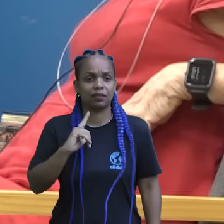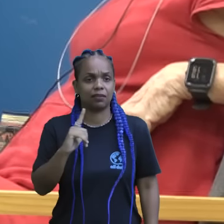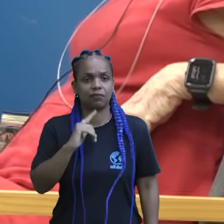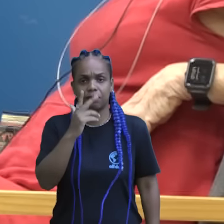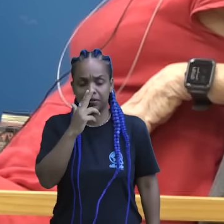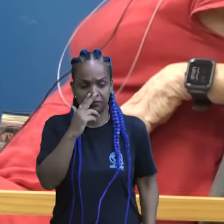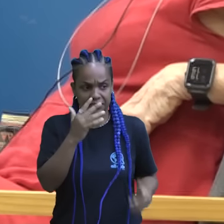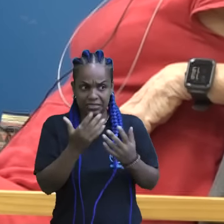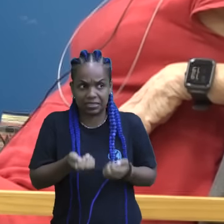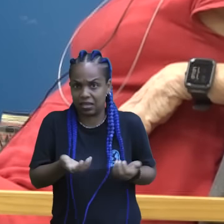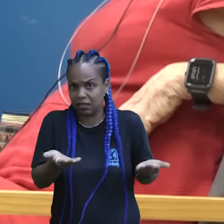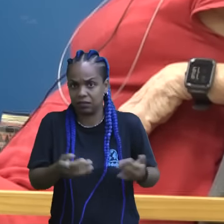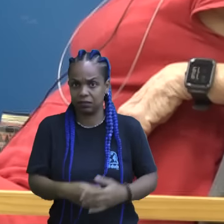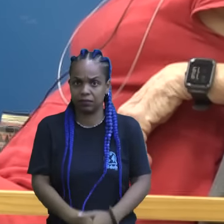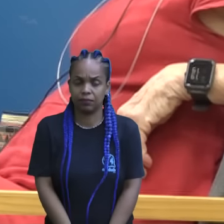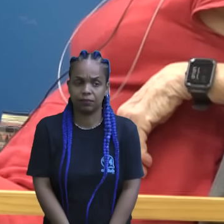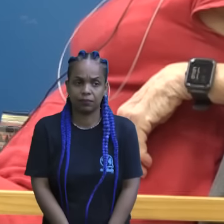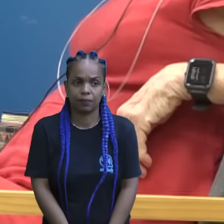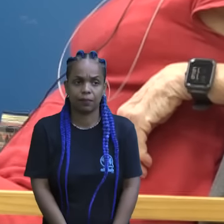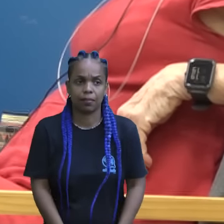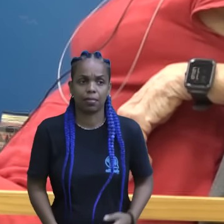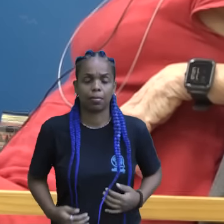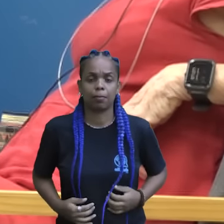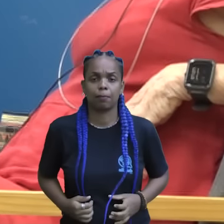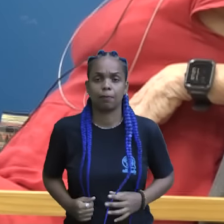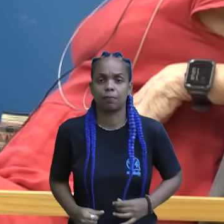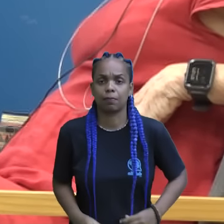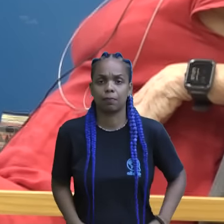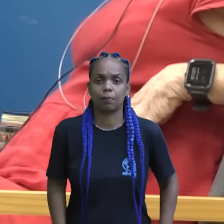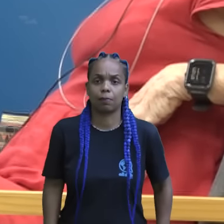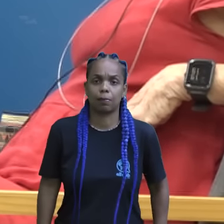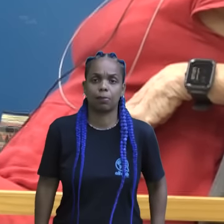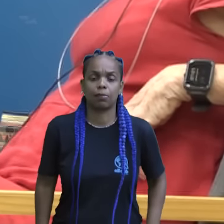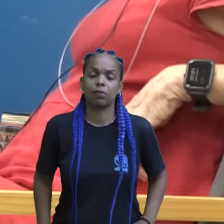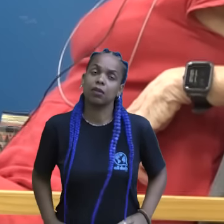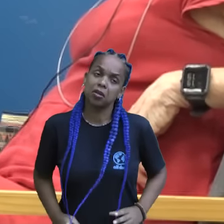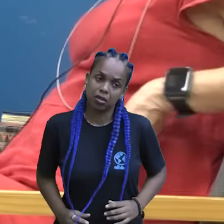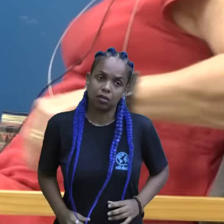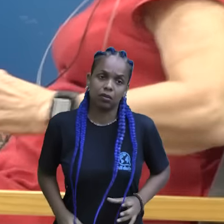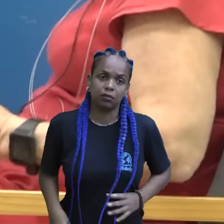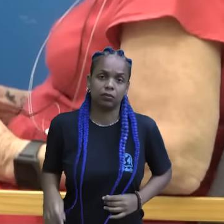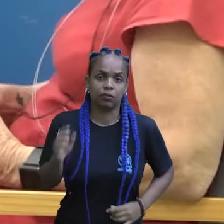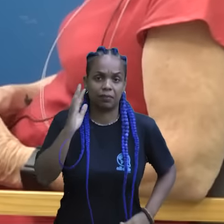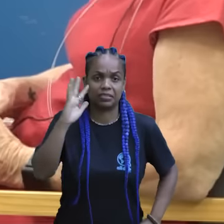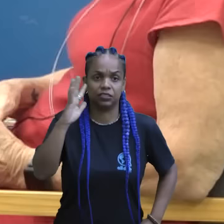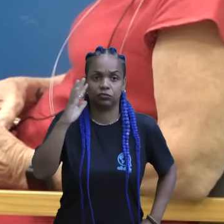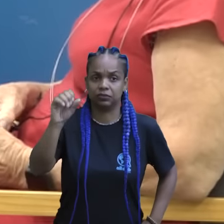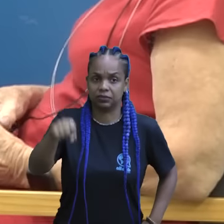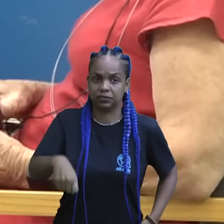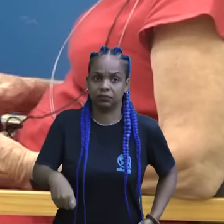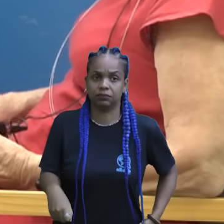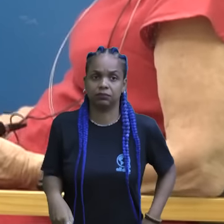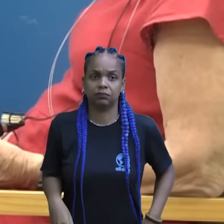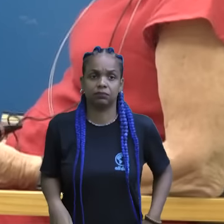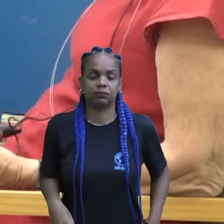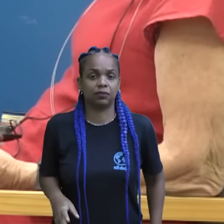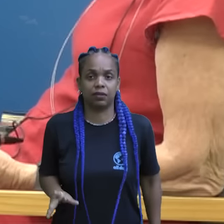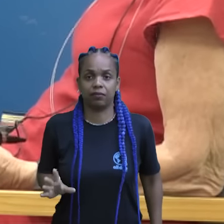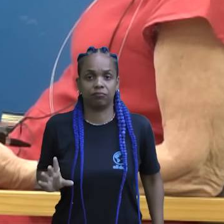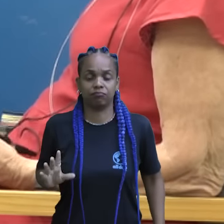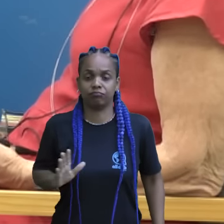sim. E a coisa mais terrível da história, a Beatriz estava falando das resenhas depois da morte de Lima,